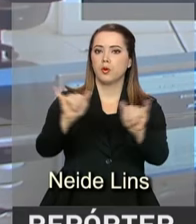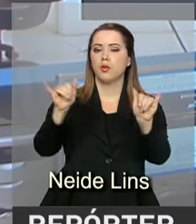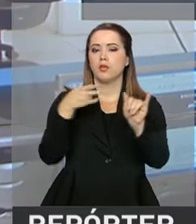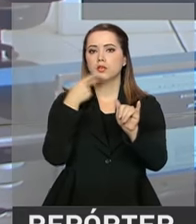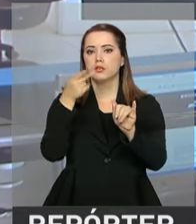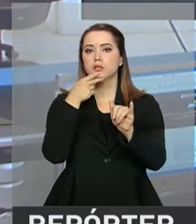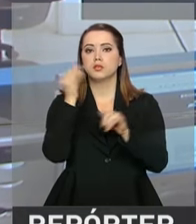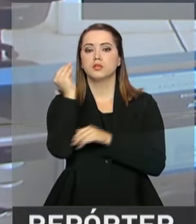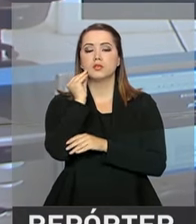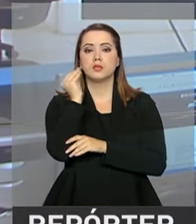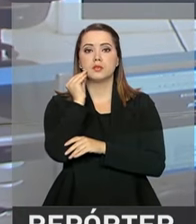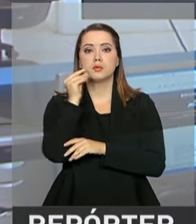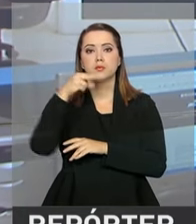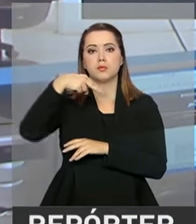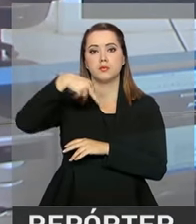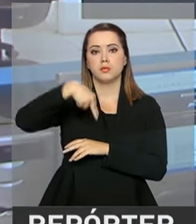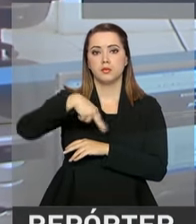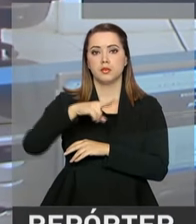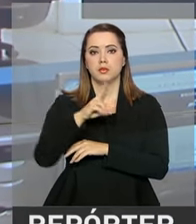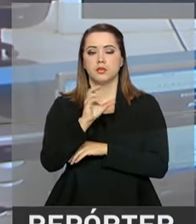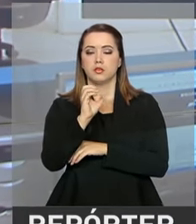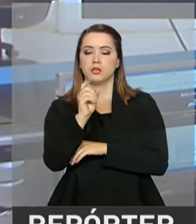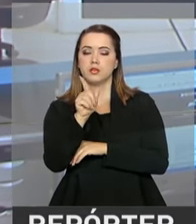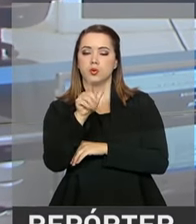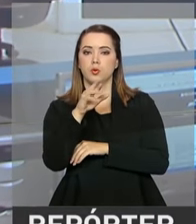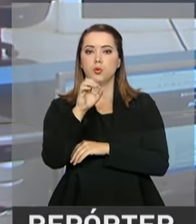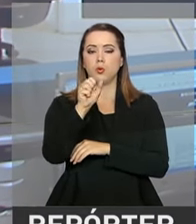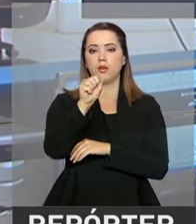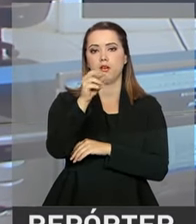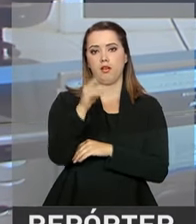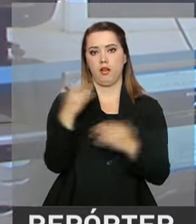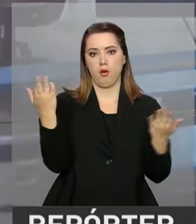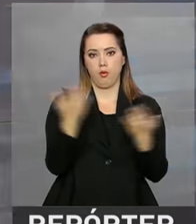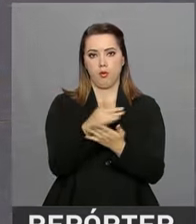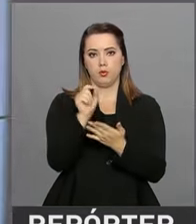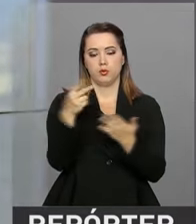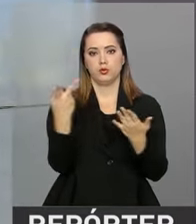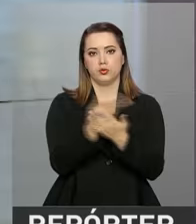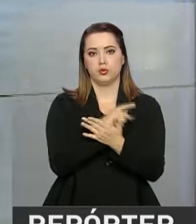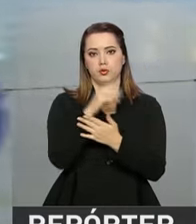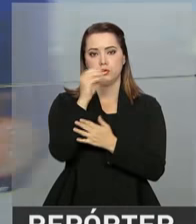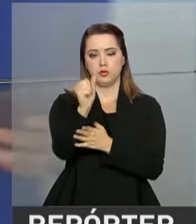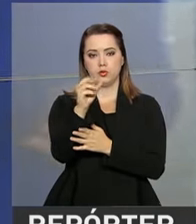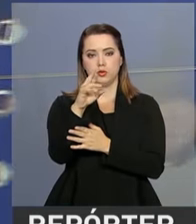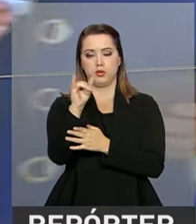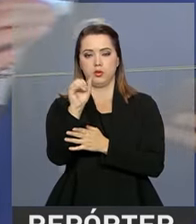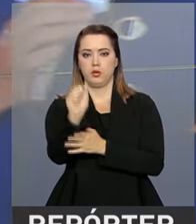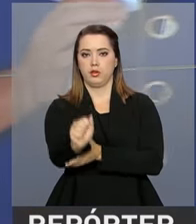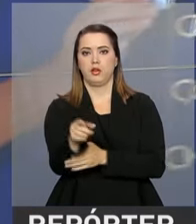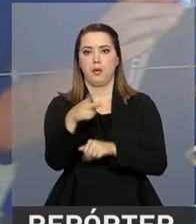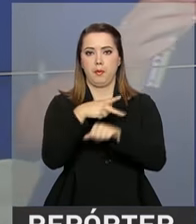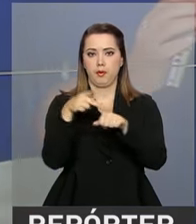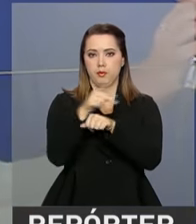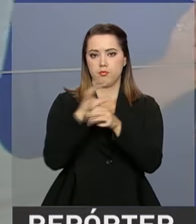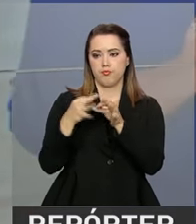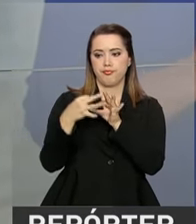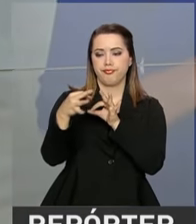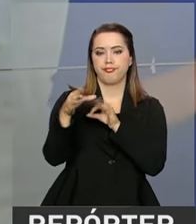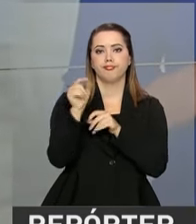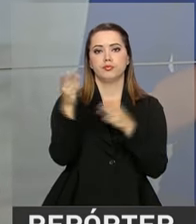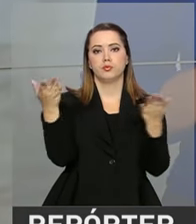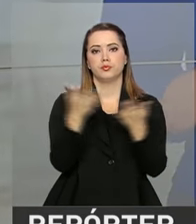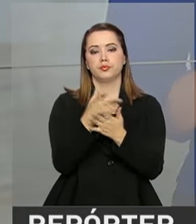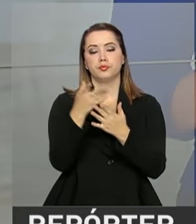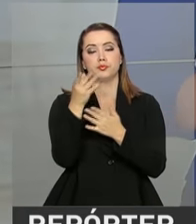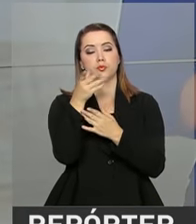nuclear realizado hoje pela República Popular Democrática da Coreia. Ao vivo, a repórter Luana Karen tem as informações sobre esse